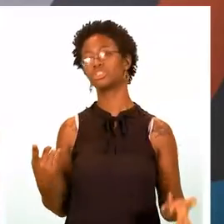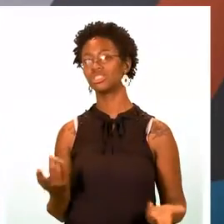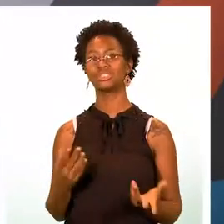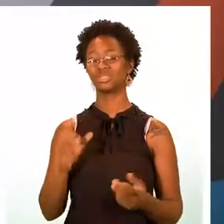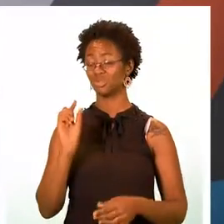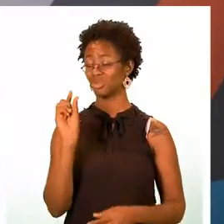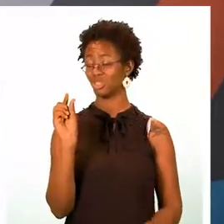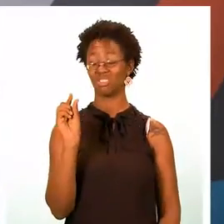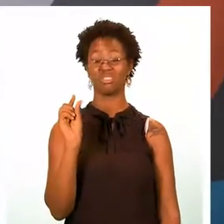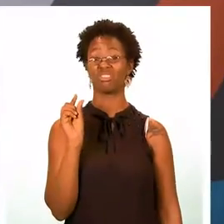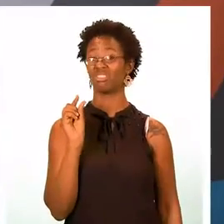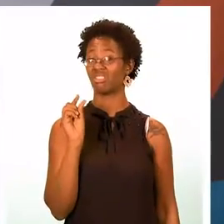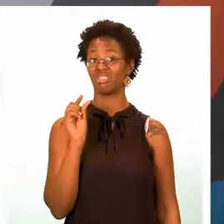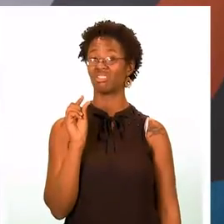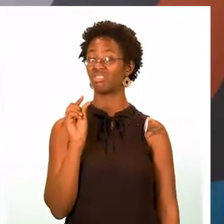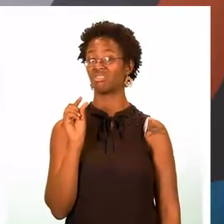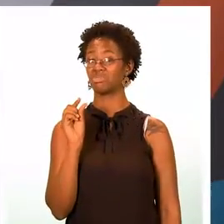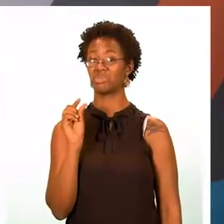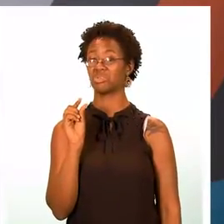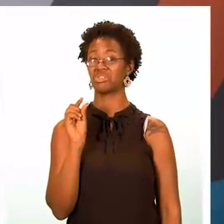uma pequeníssima